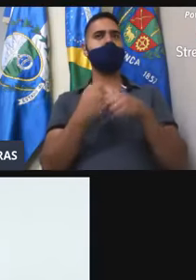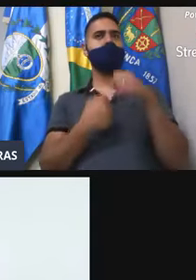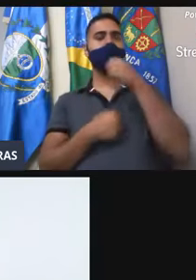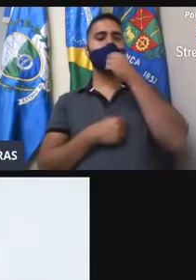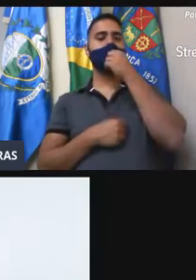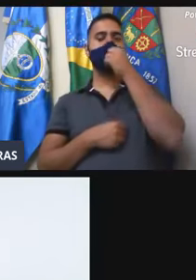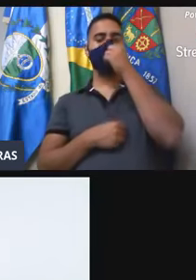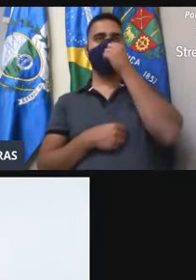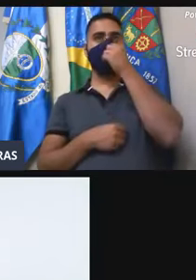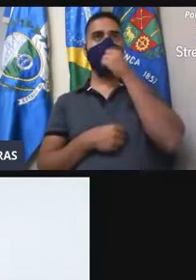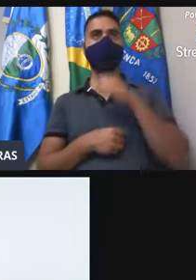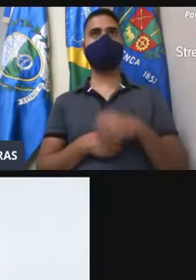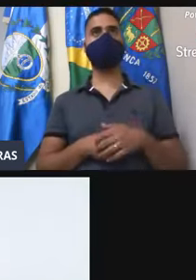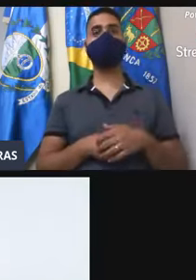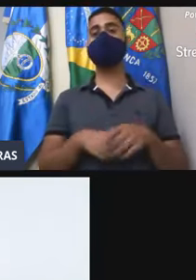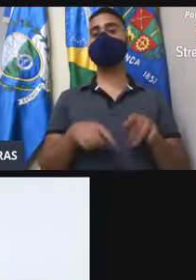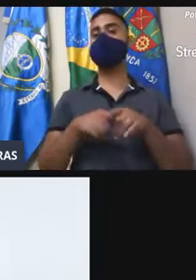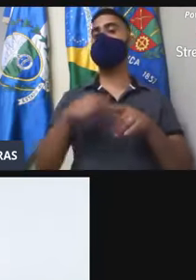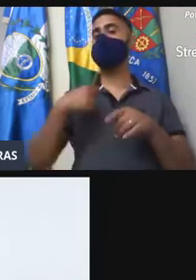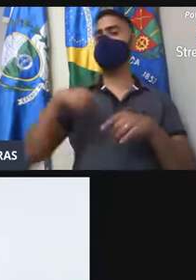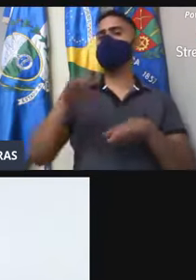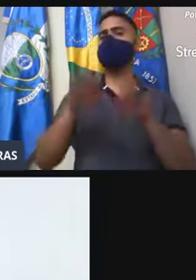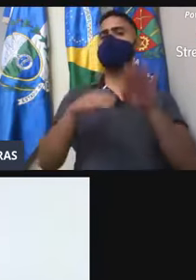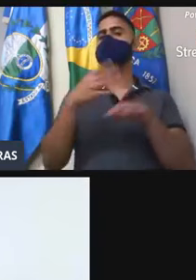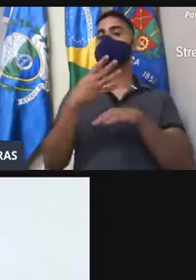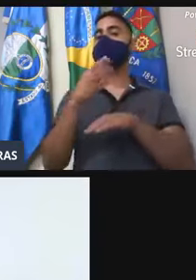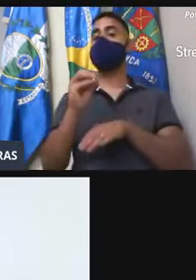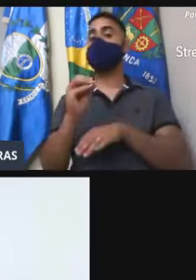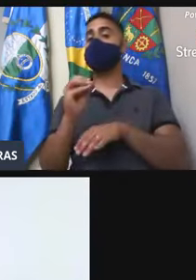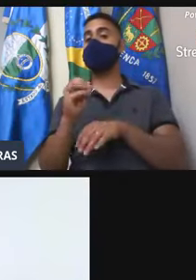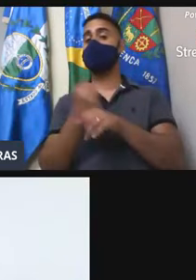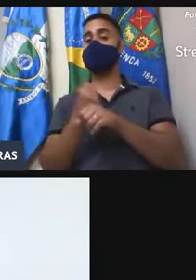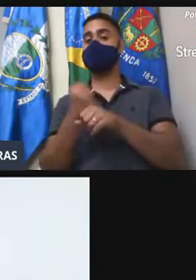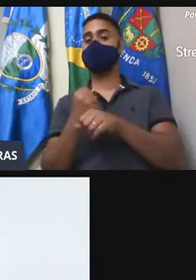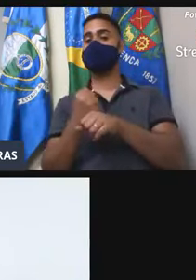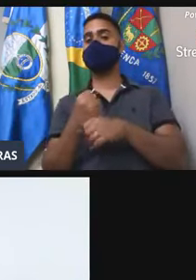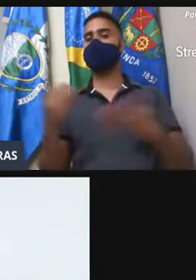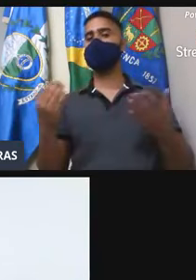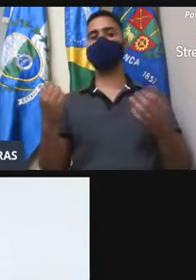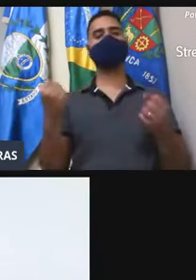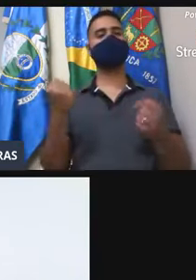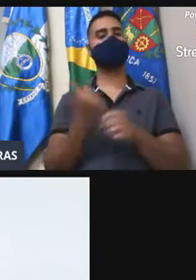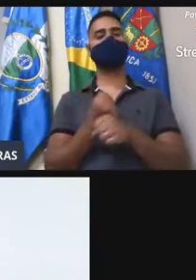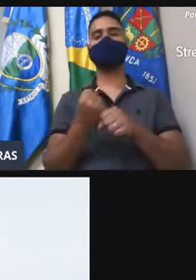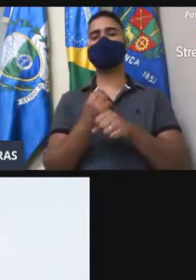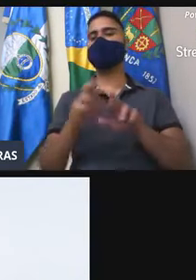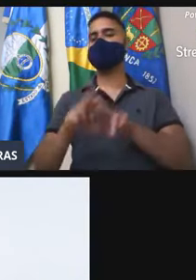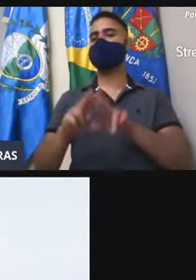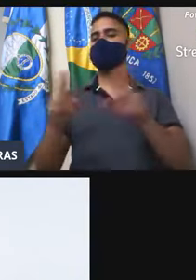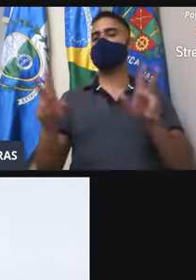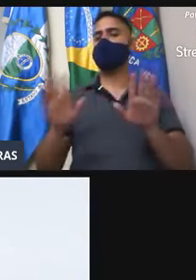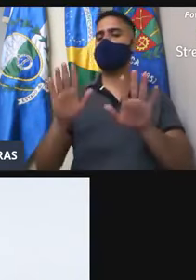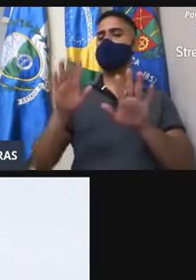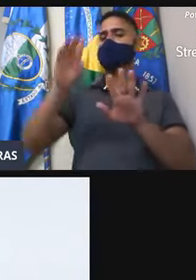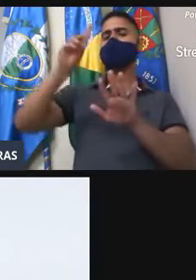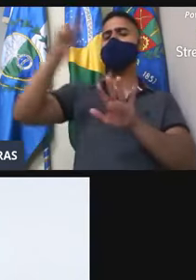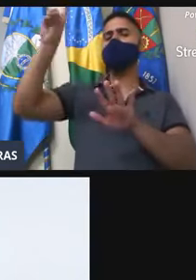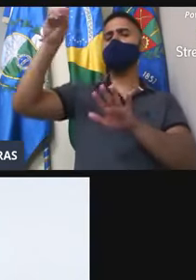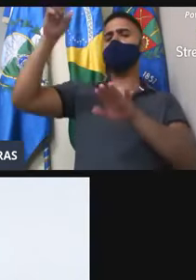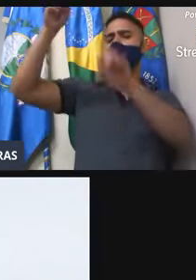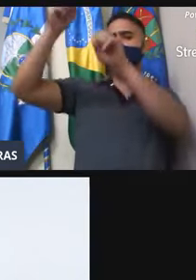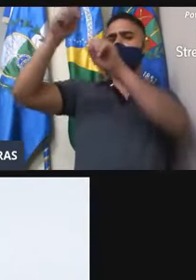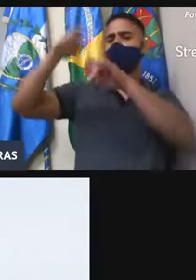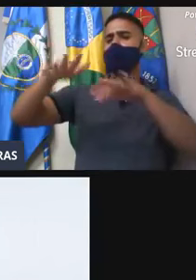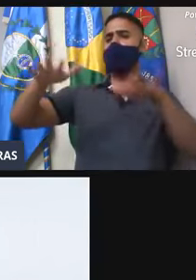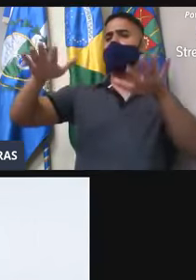nós participamos dela ali mais ou menos 40. E esse ano foi totalmente diferente, mas Deus iluminou e